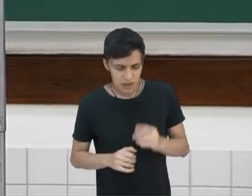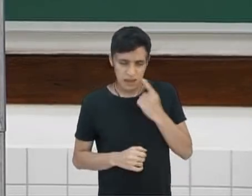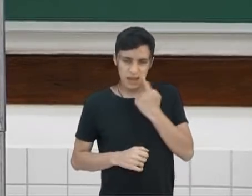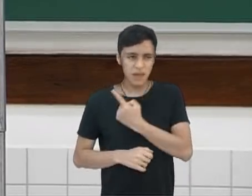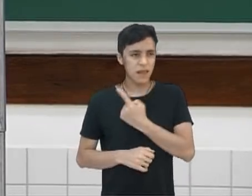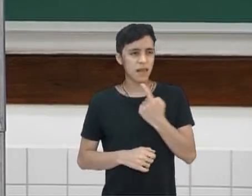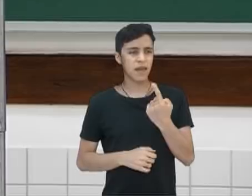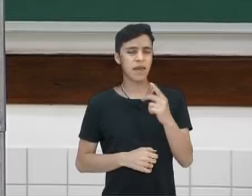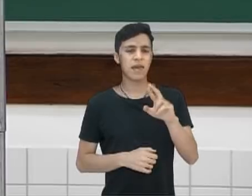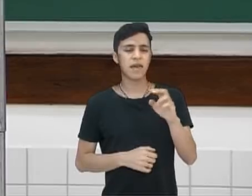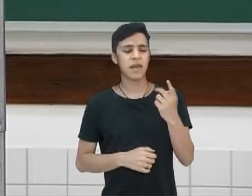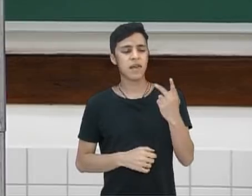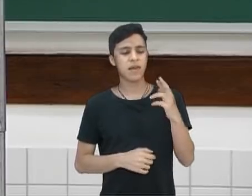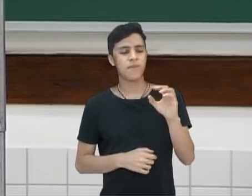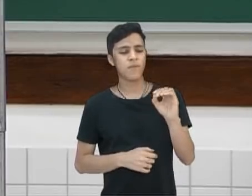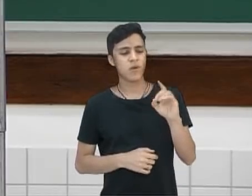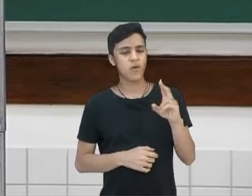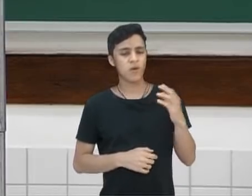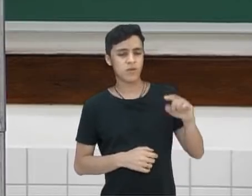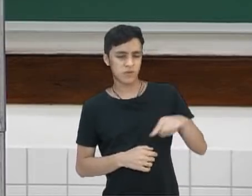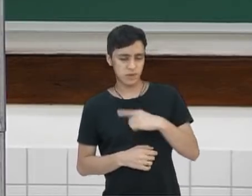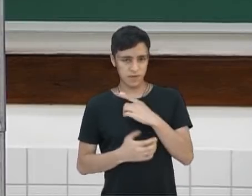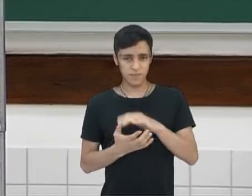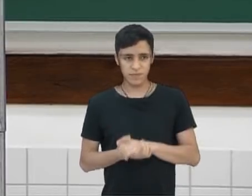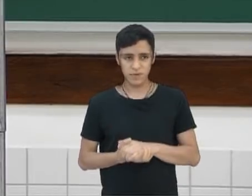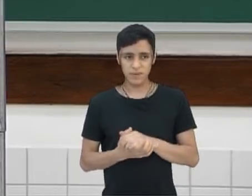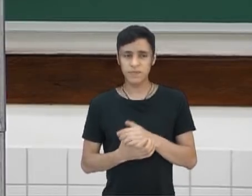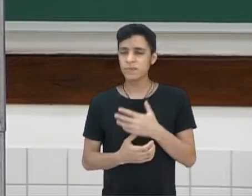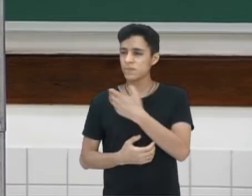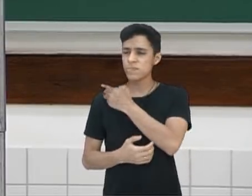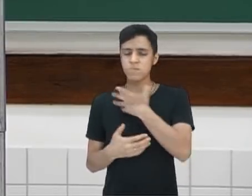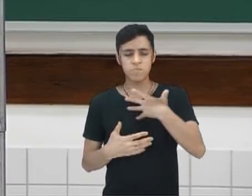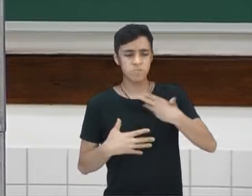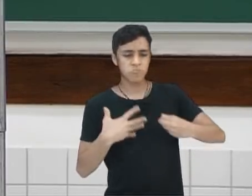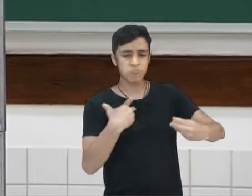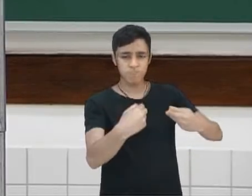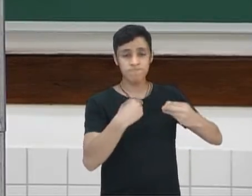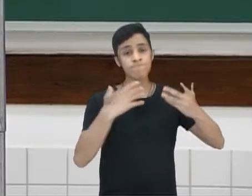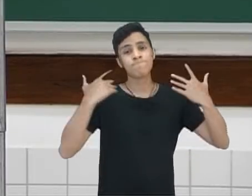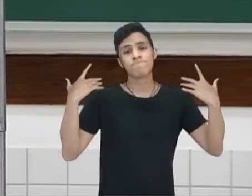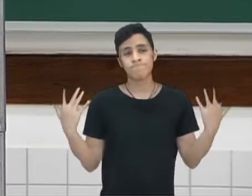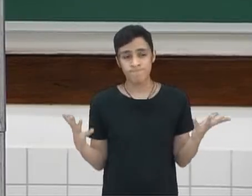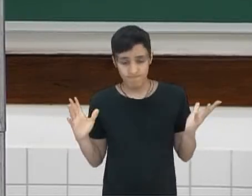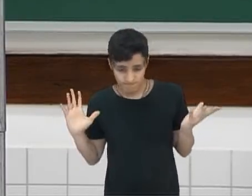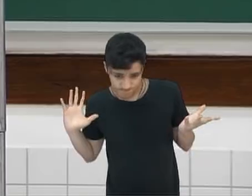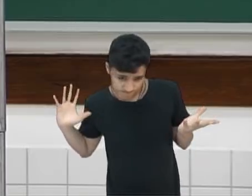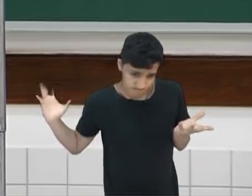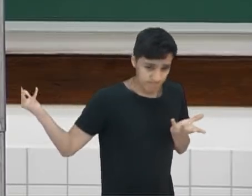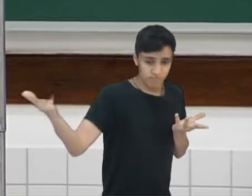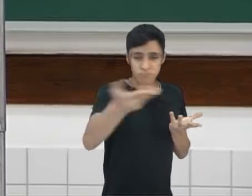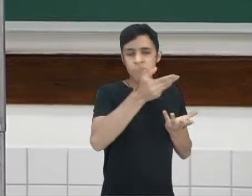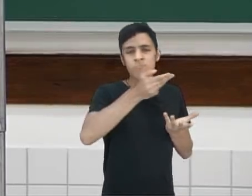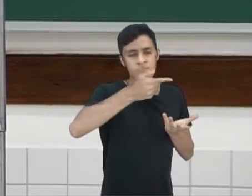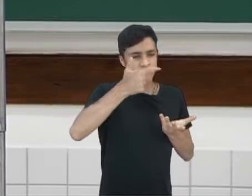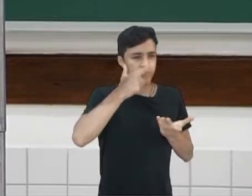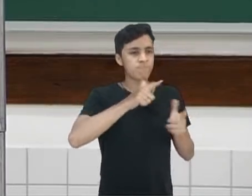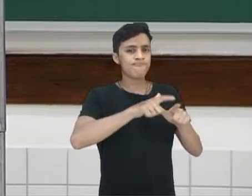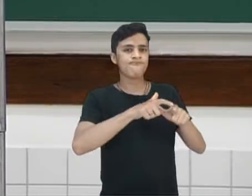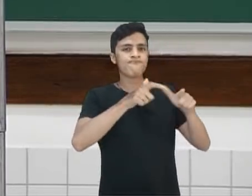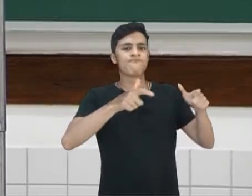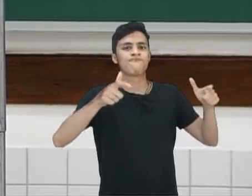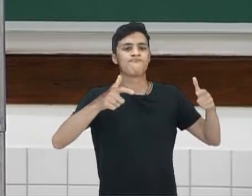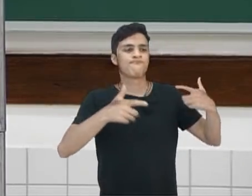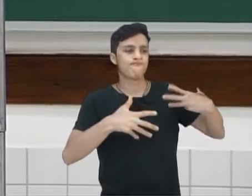reprodução. Então, qual é a finalidade da reprodução? Todos os seres vivos que existem se reproduzem. Mas por